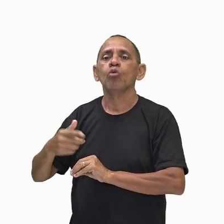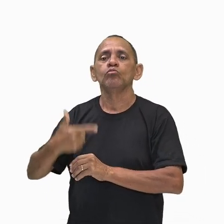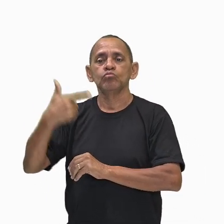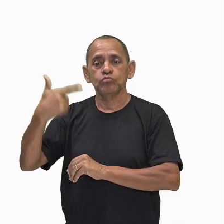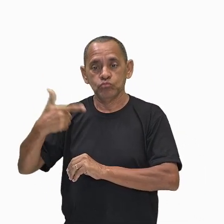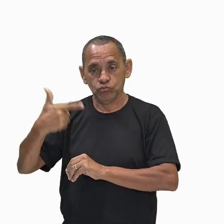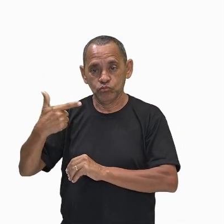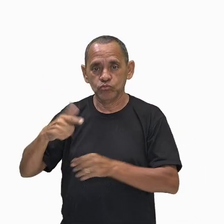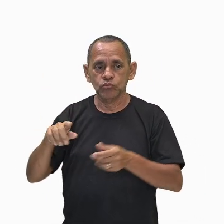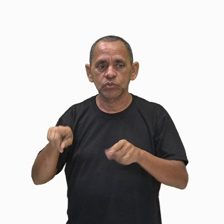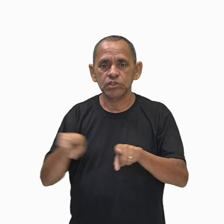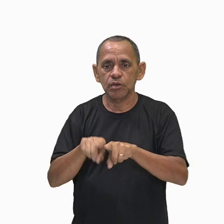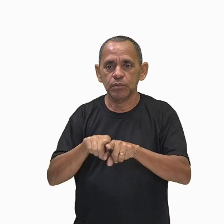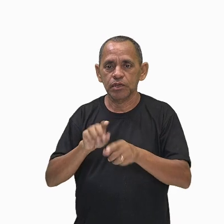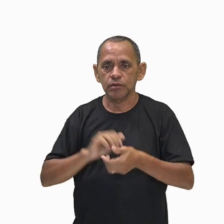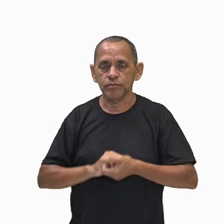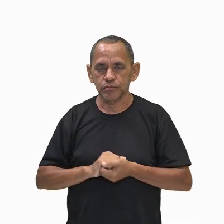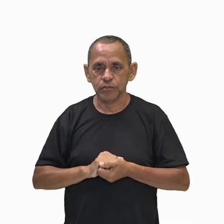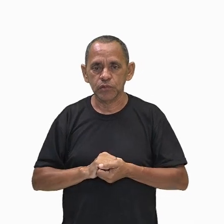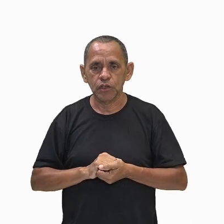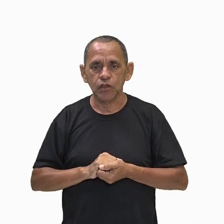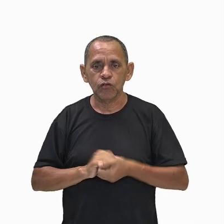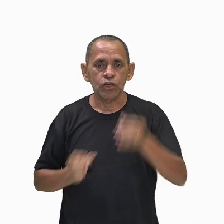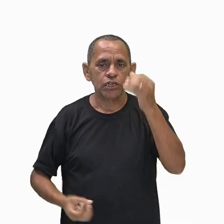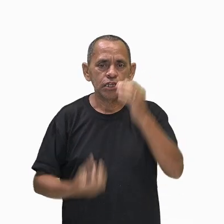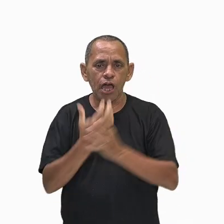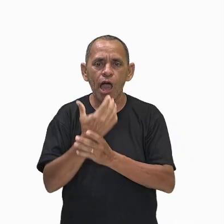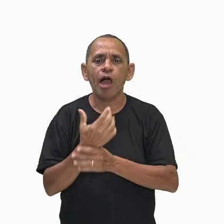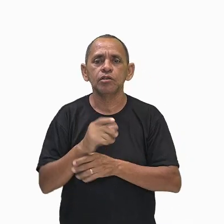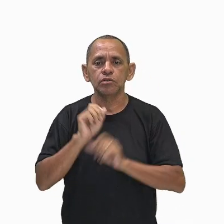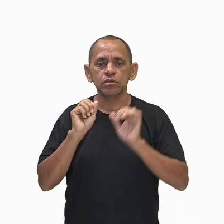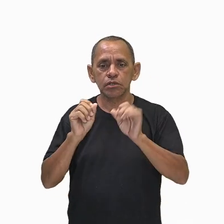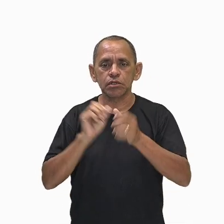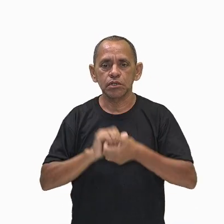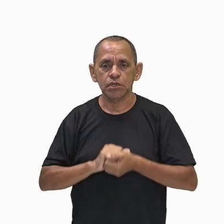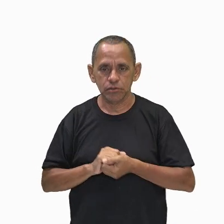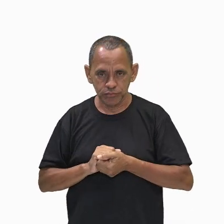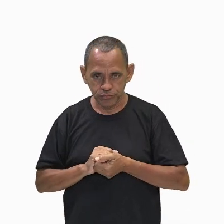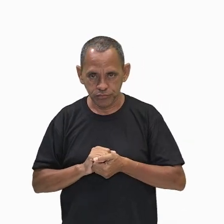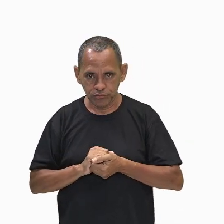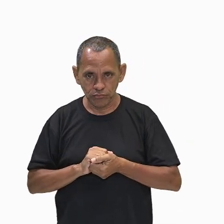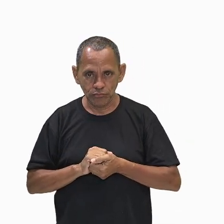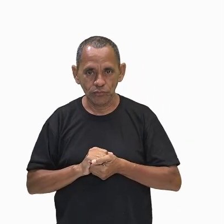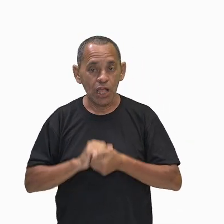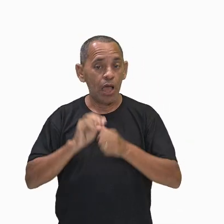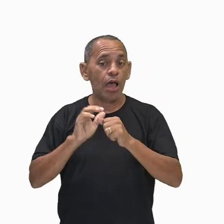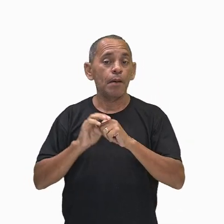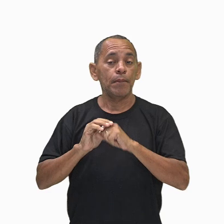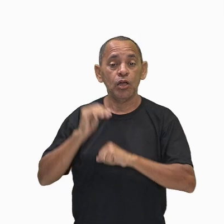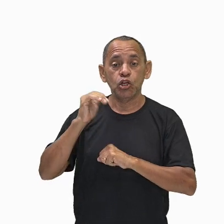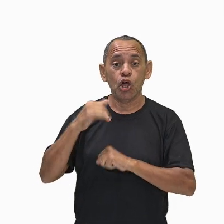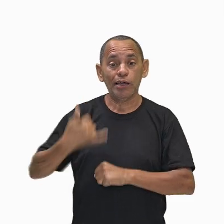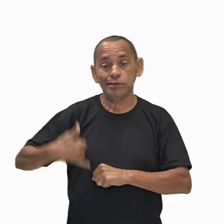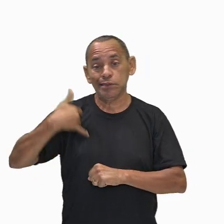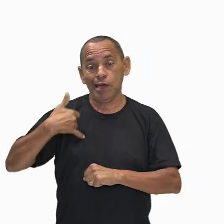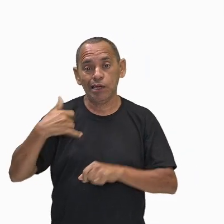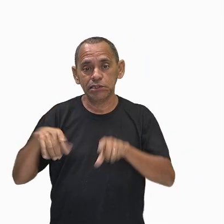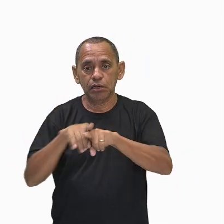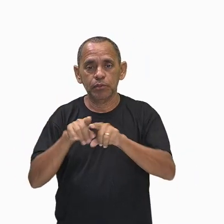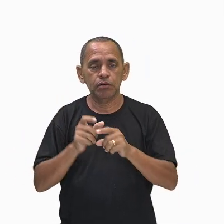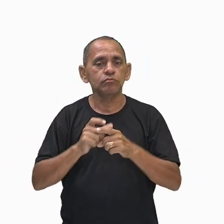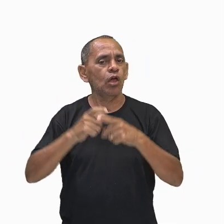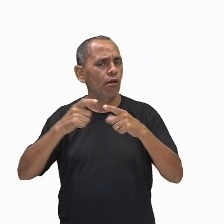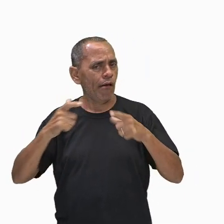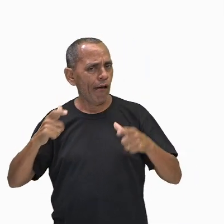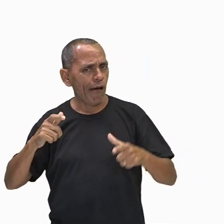só, assim foi fundado o Clube da Maioridade, que teve o apoio dos grandes proprietários rurais, grandes comerciantes